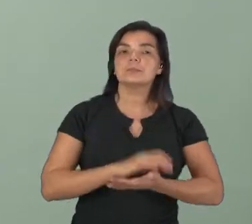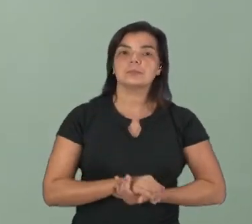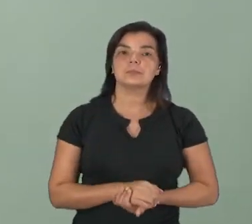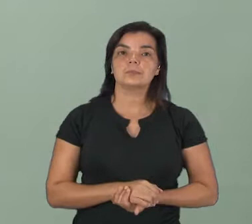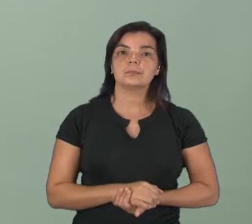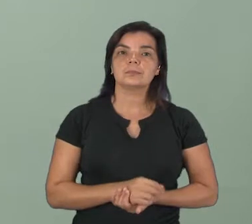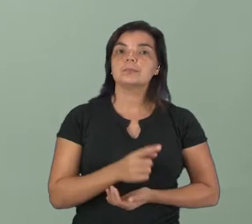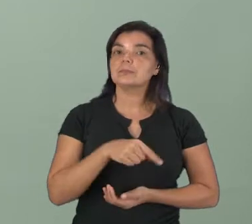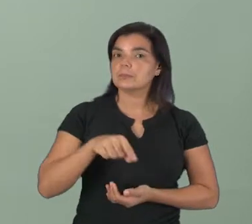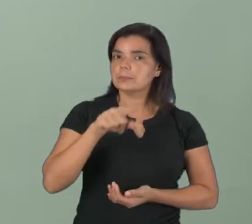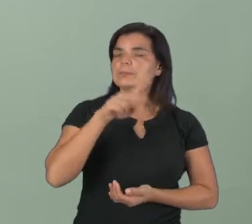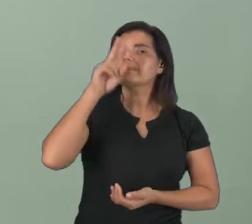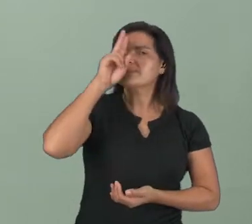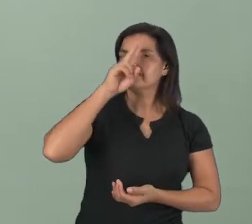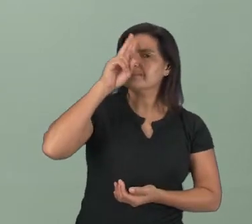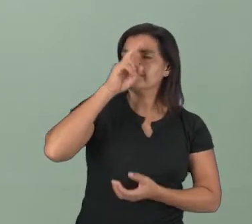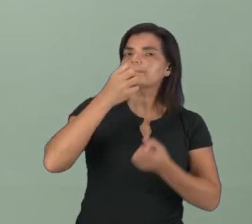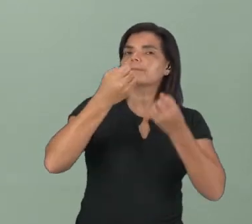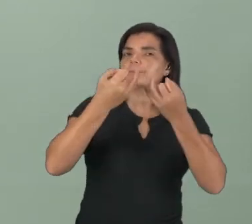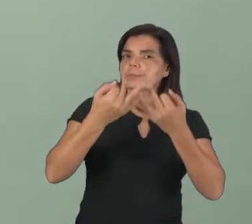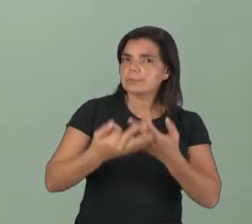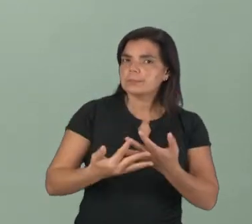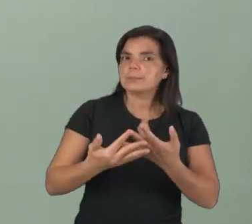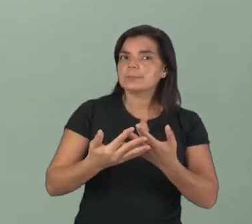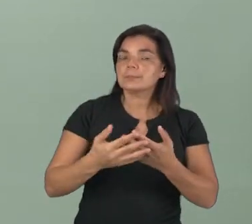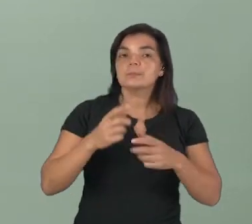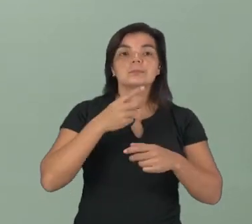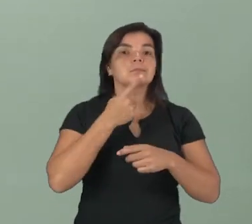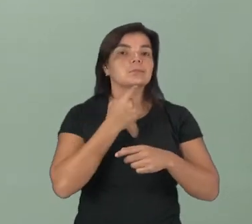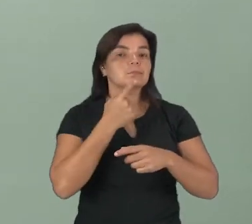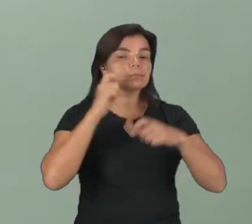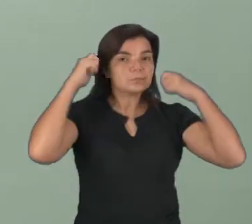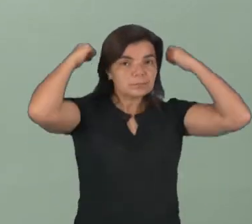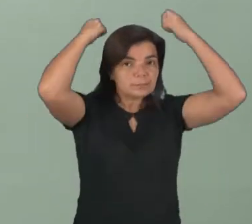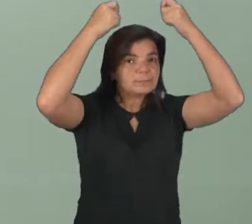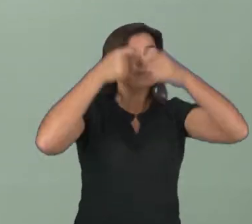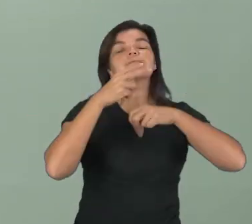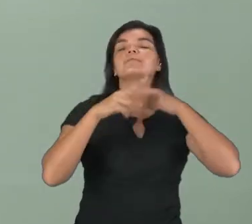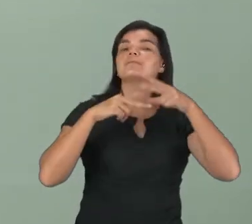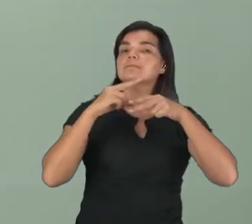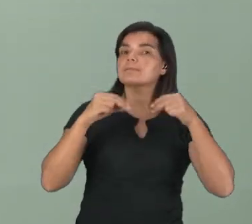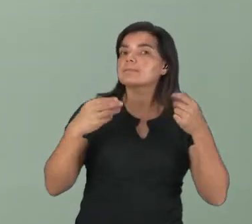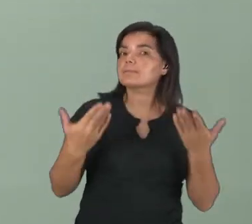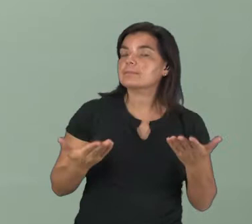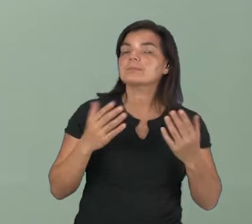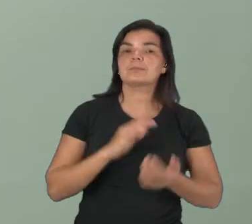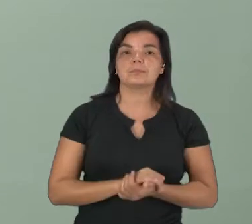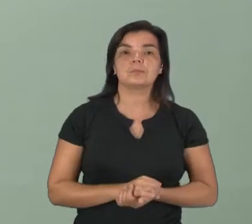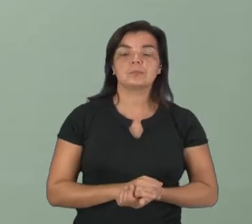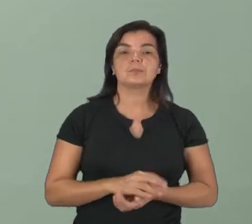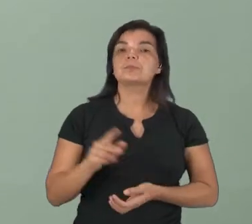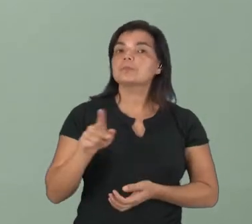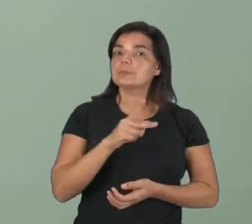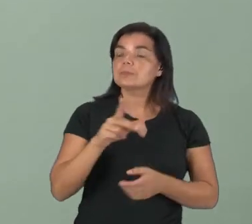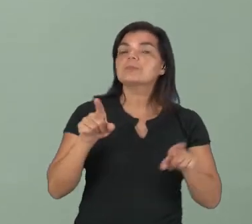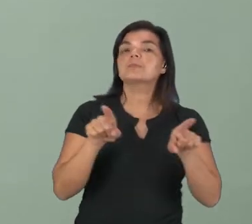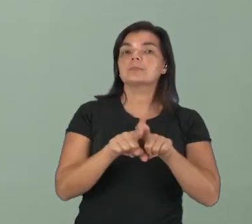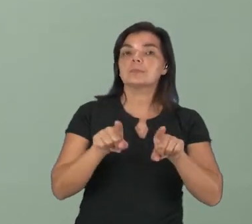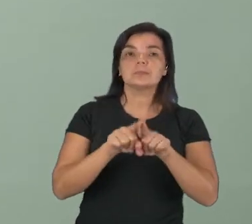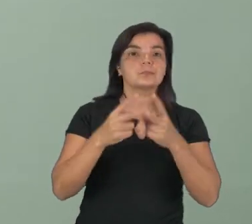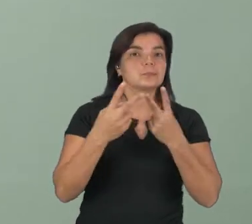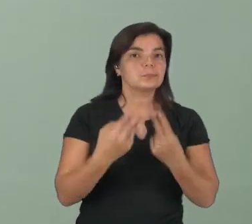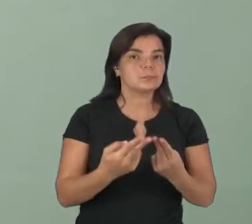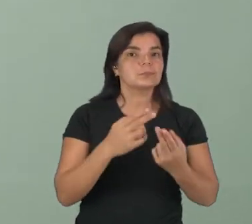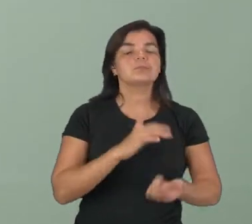Vocês lembram que eu recontei a história de Chapeuzinho Vermelho? Então, uma professora também fez